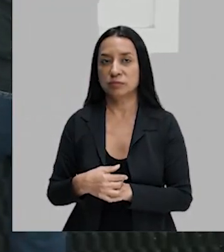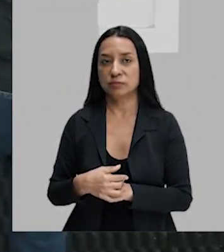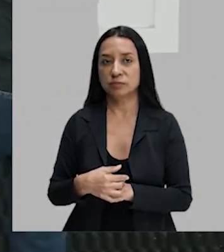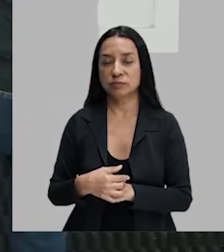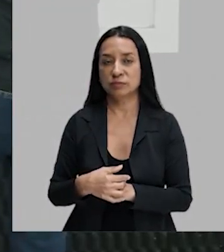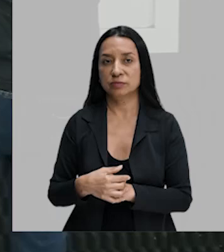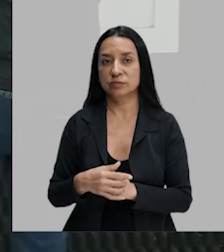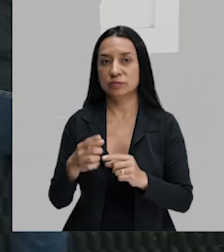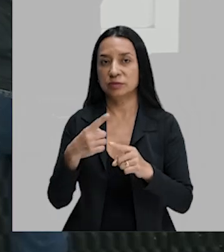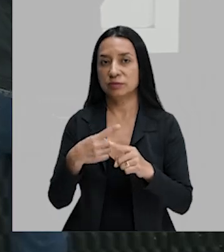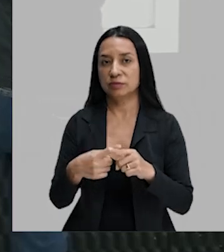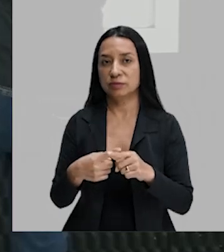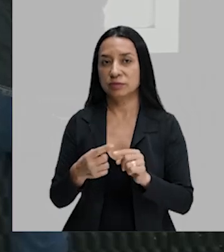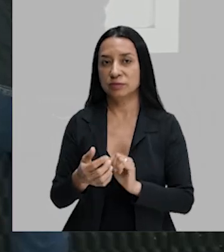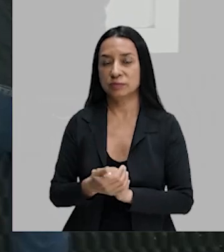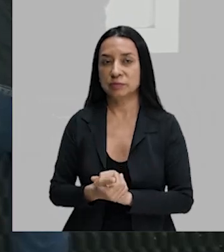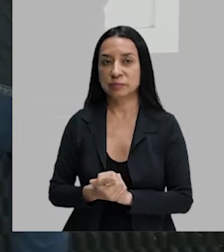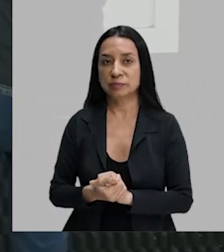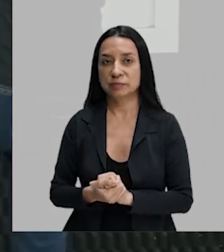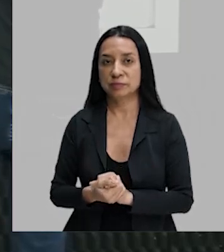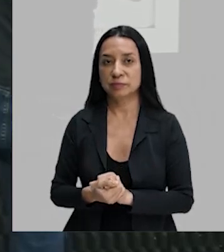desse elemento